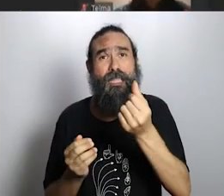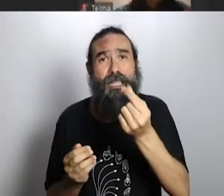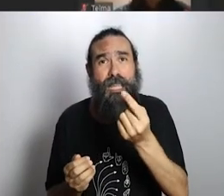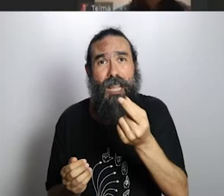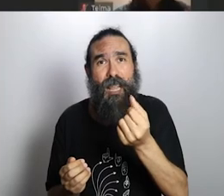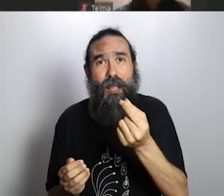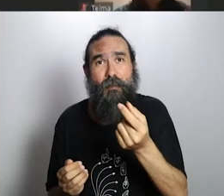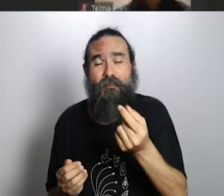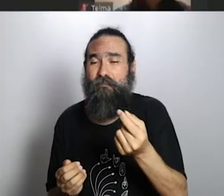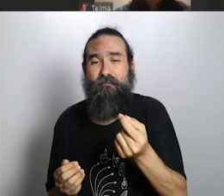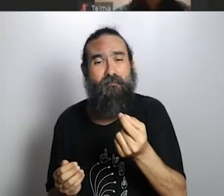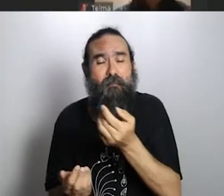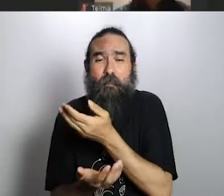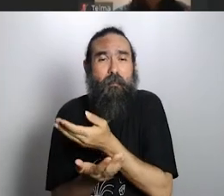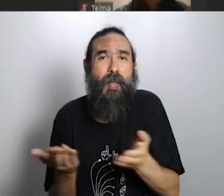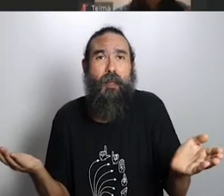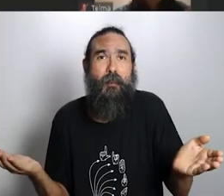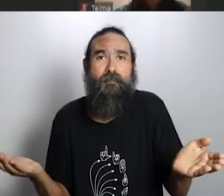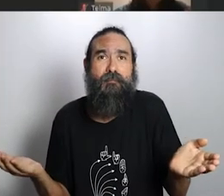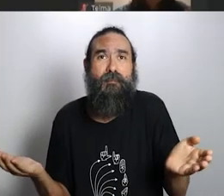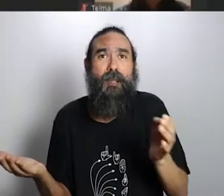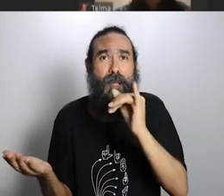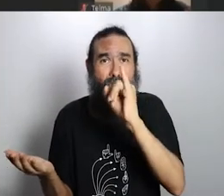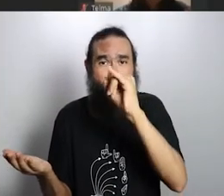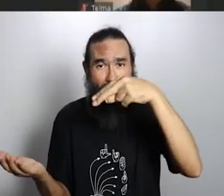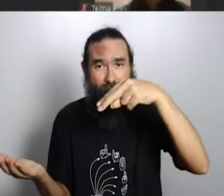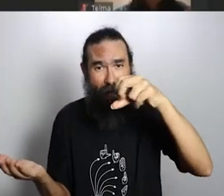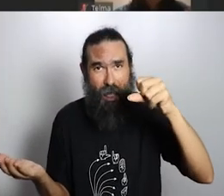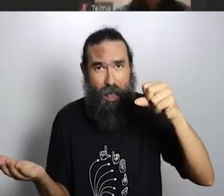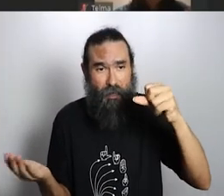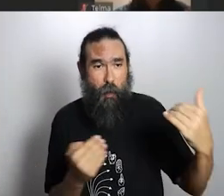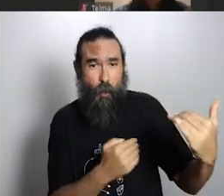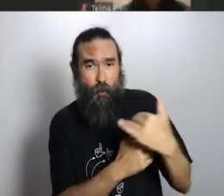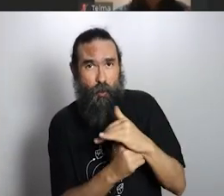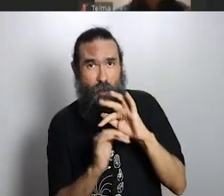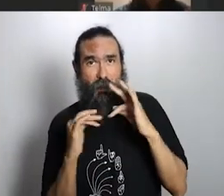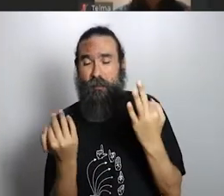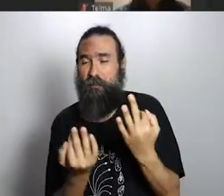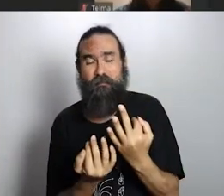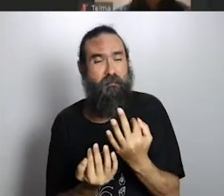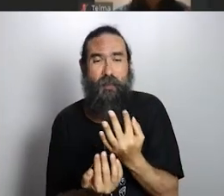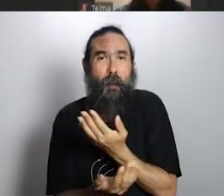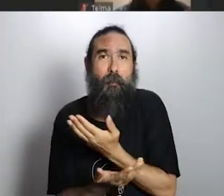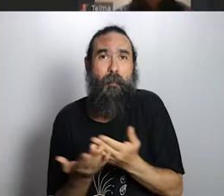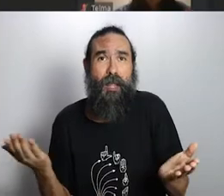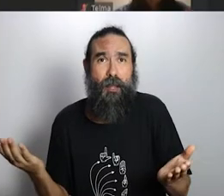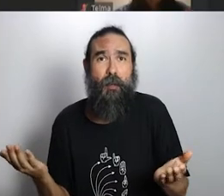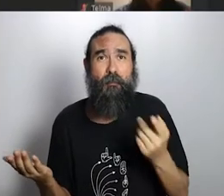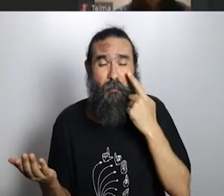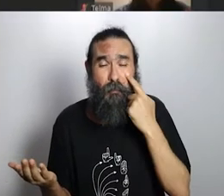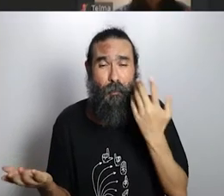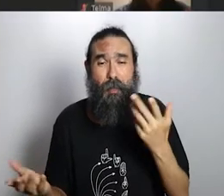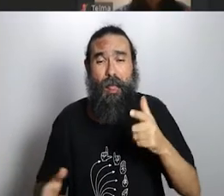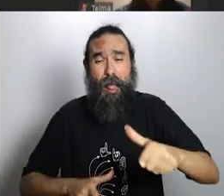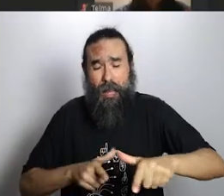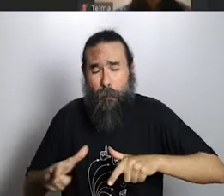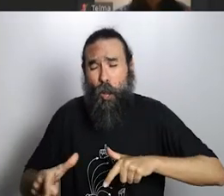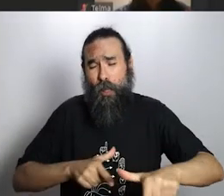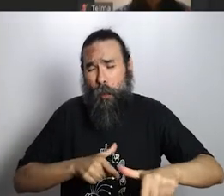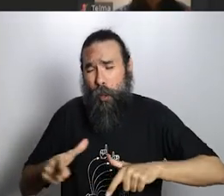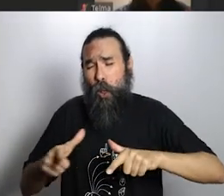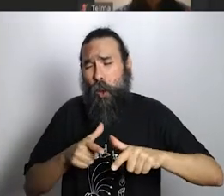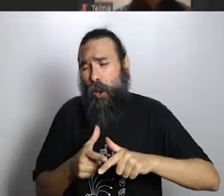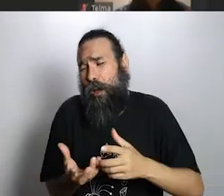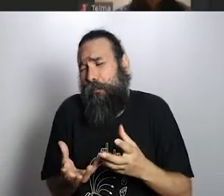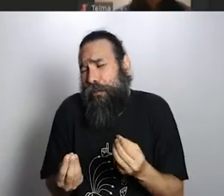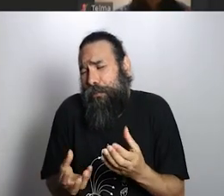Instituto do Dinheiro do INSS para minha mãe e para a gente, porque era portado de loa, que não ficava para ninguém. Trabalhou tanto, cantou